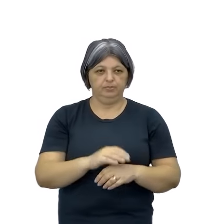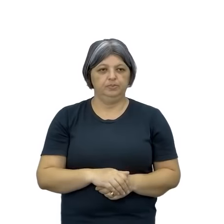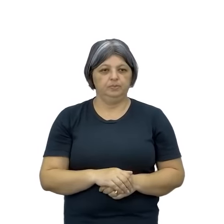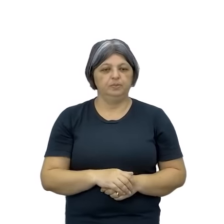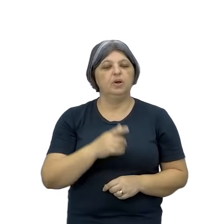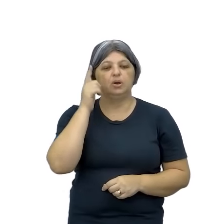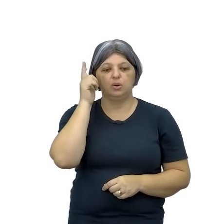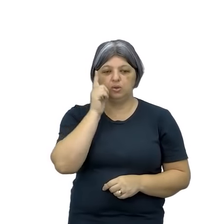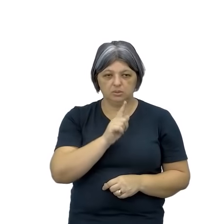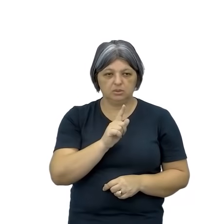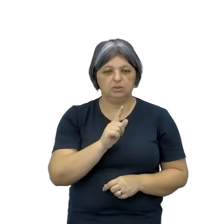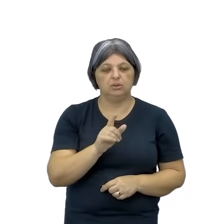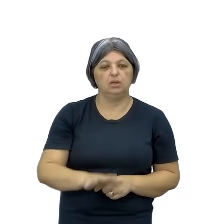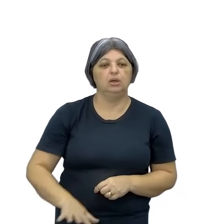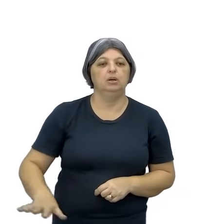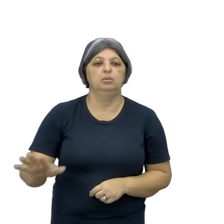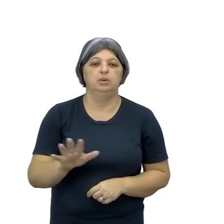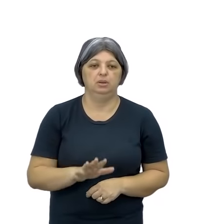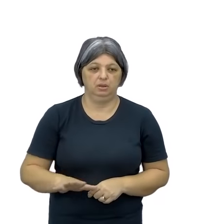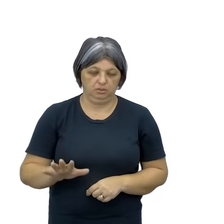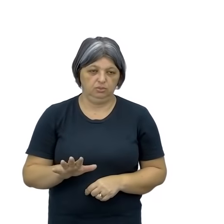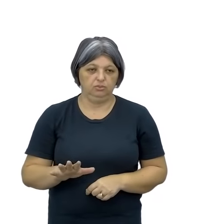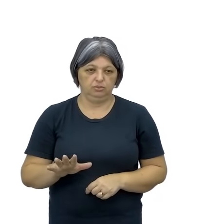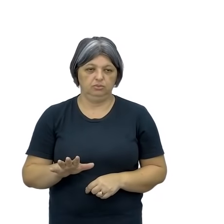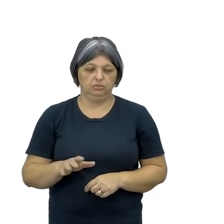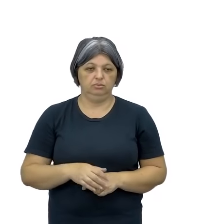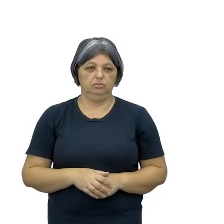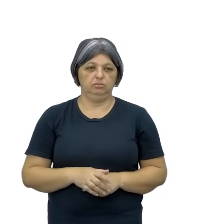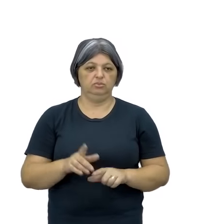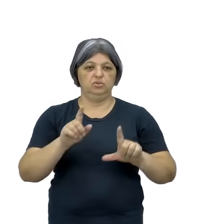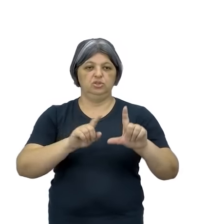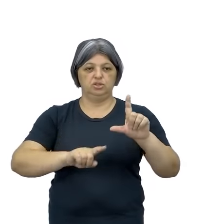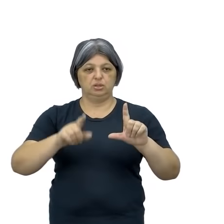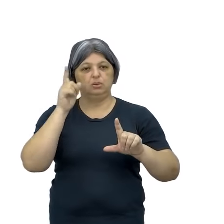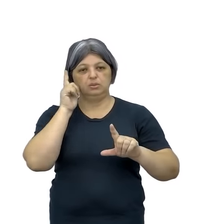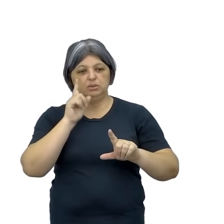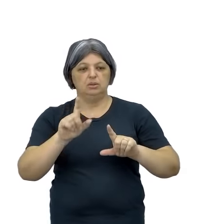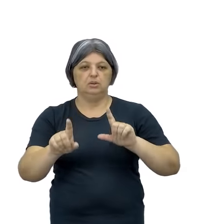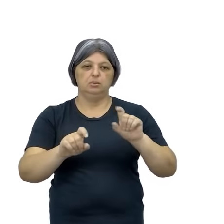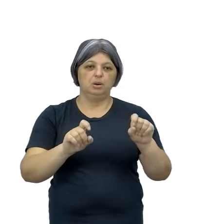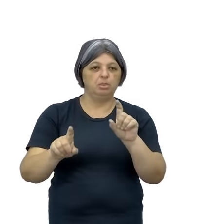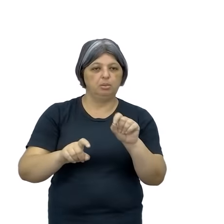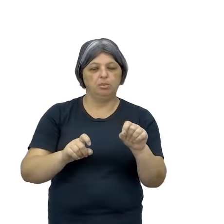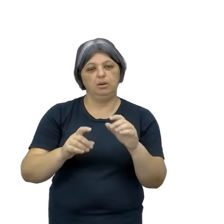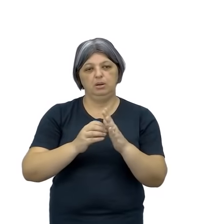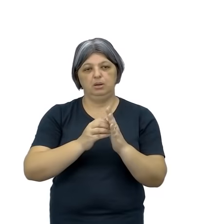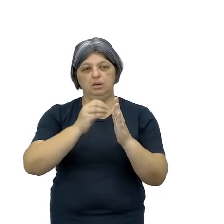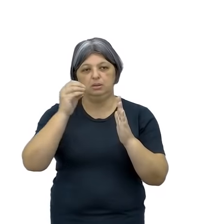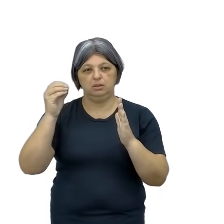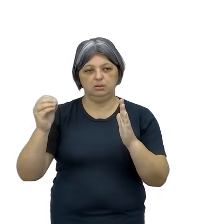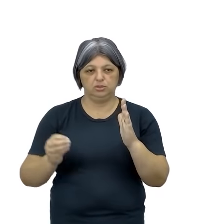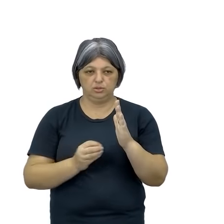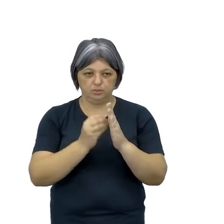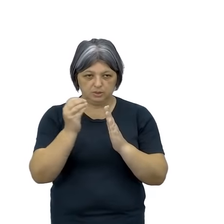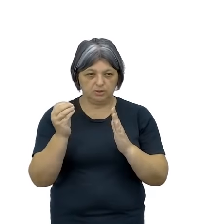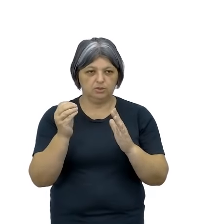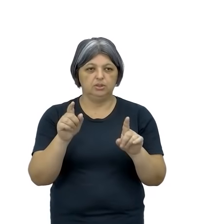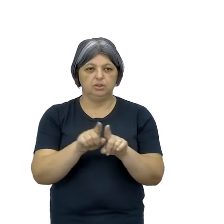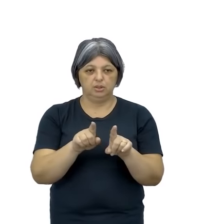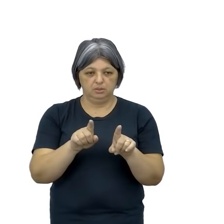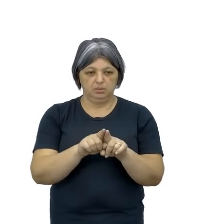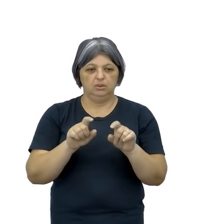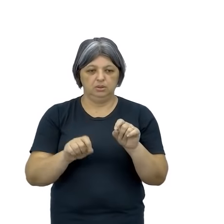a esse ambiente um pouco mais amplo, né, onde eu vou aqui selecionar esse centro de mídias. Aqui eu gosto muito de